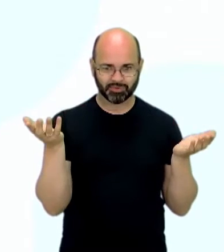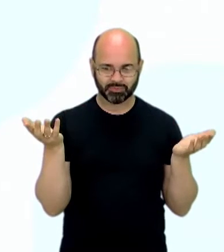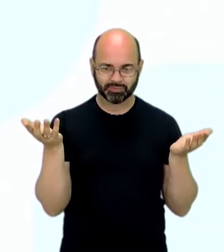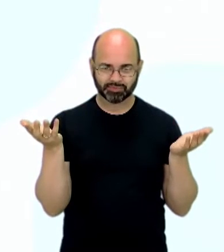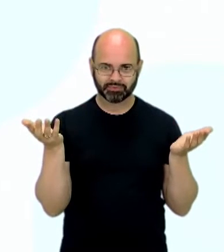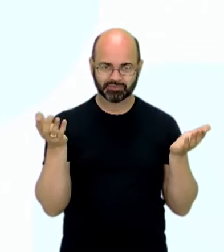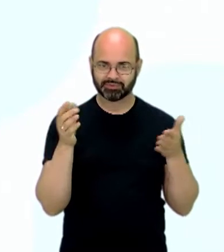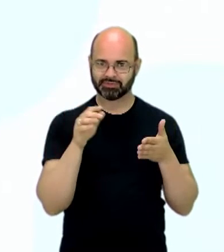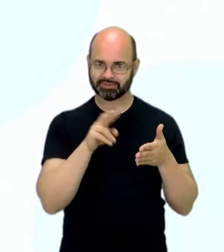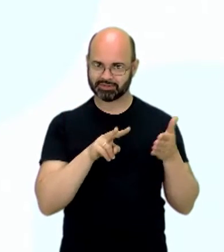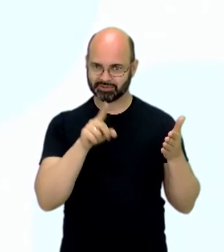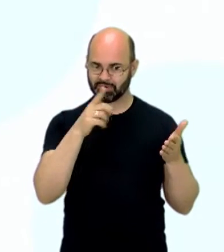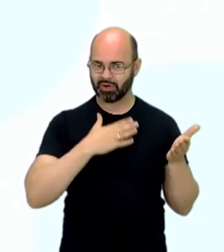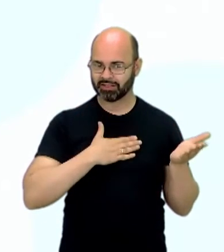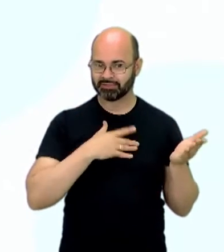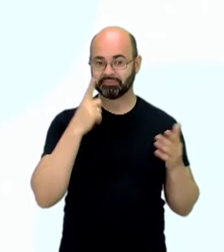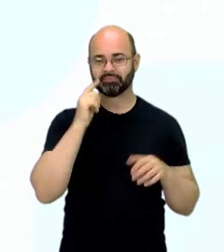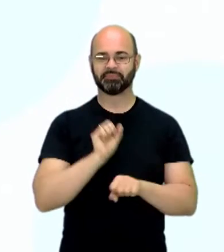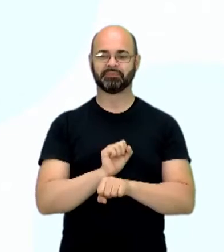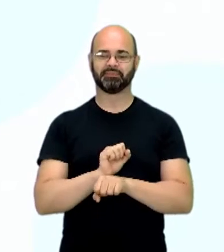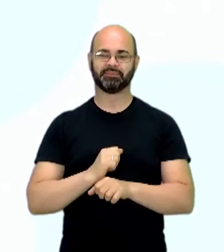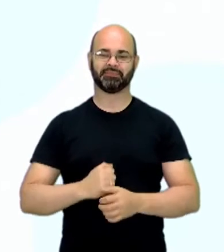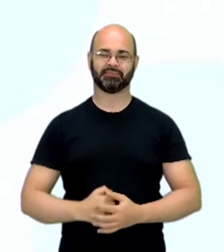gosta de ler? Pop up on the screen.